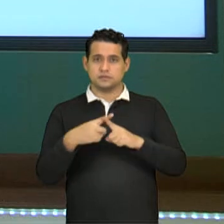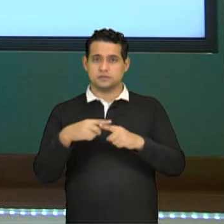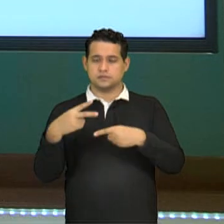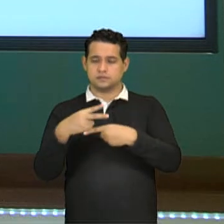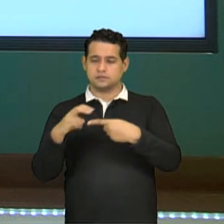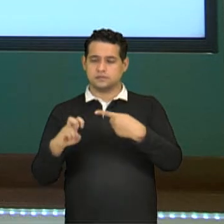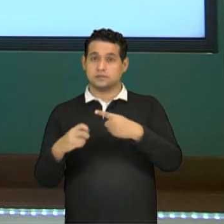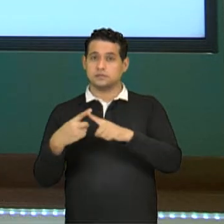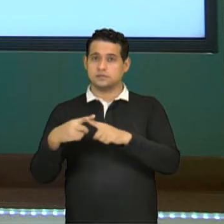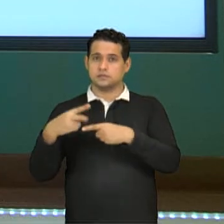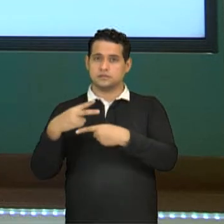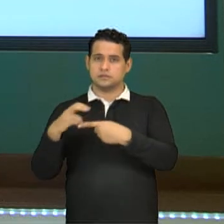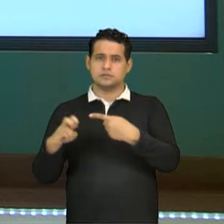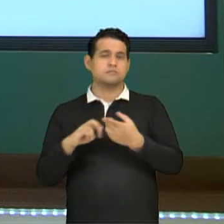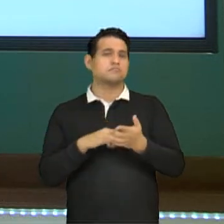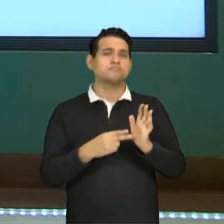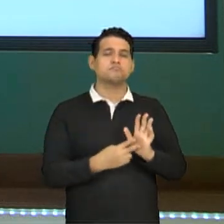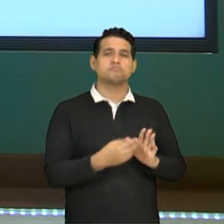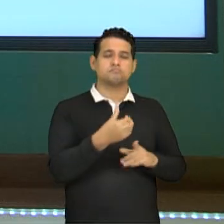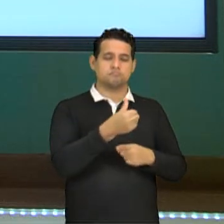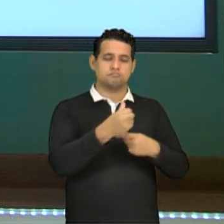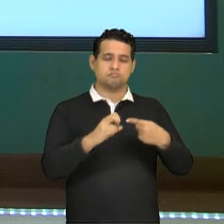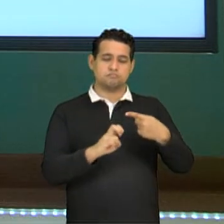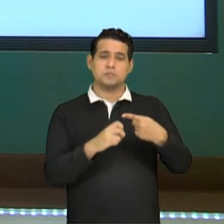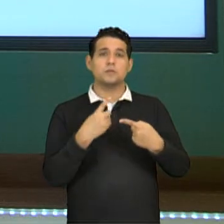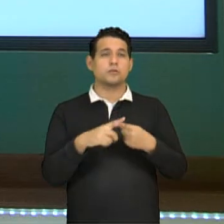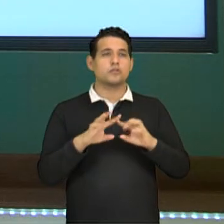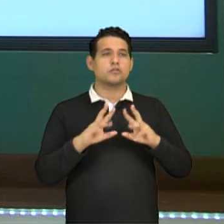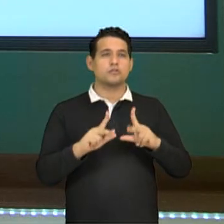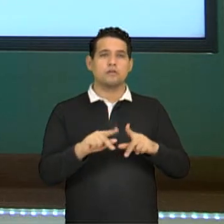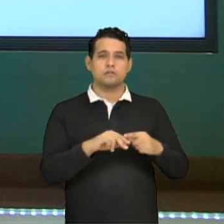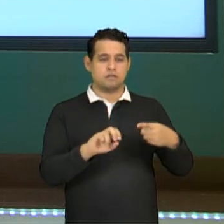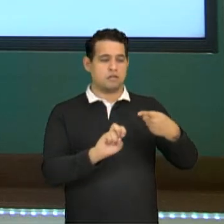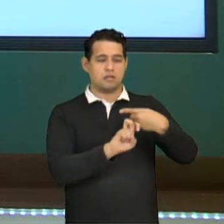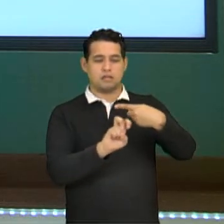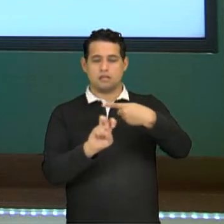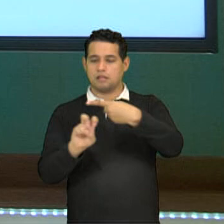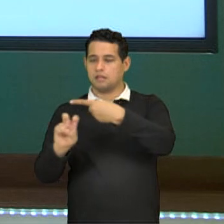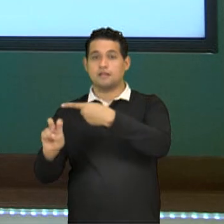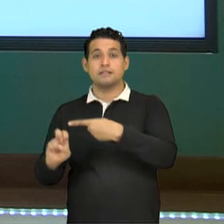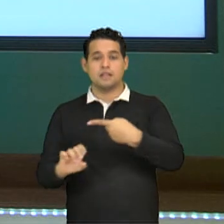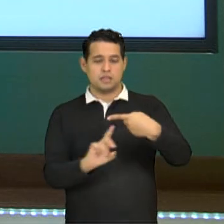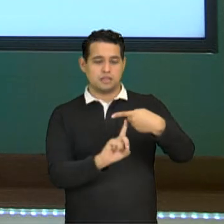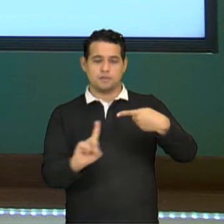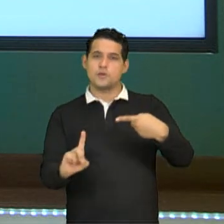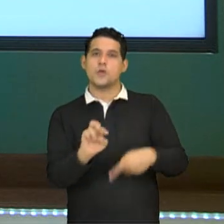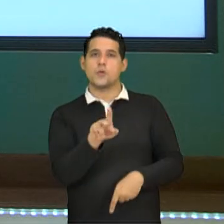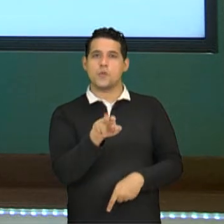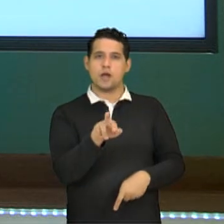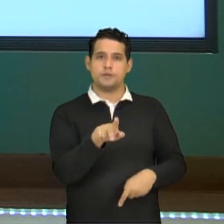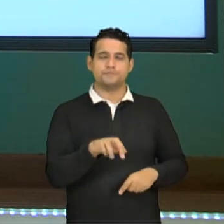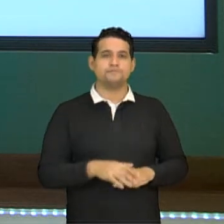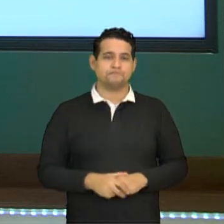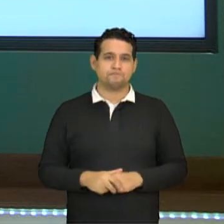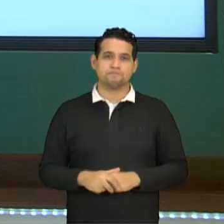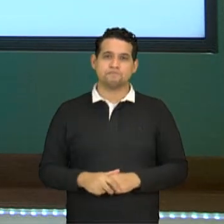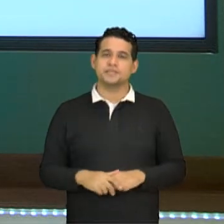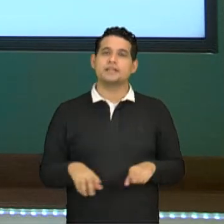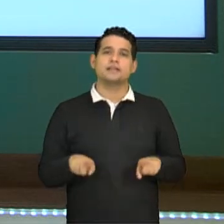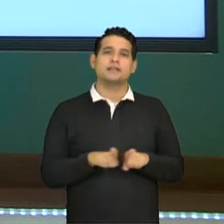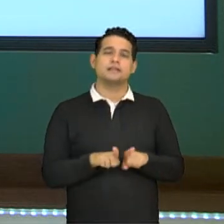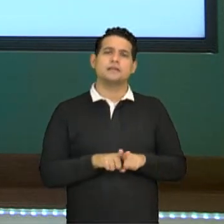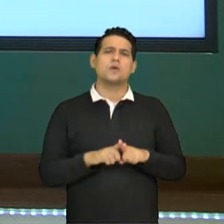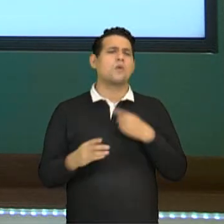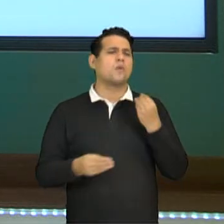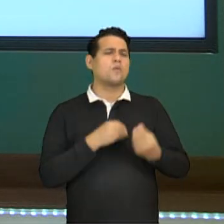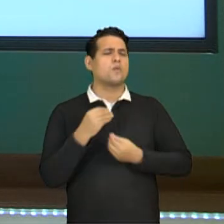2/5, que é igual a 6/5, já que todos têm os mesmos denominadores, certo? Ou ainda,